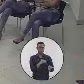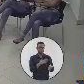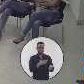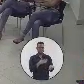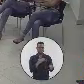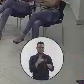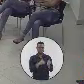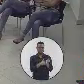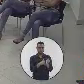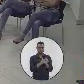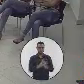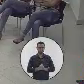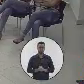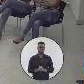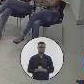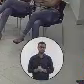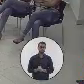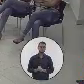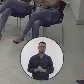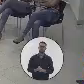Colocando aqui a minha senha.